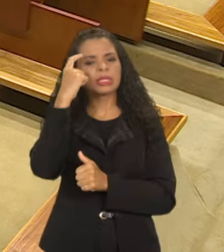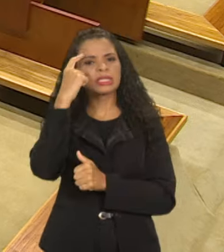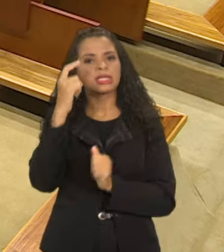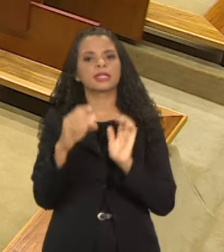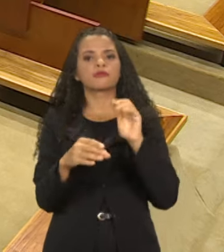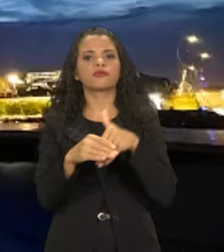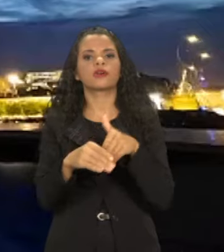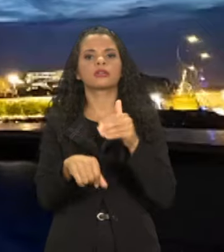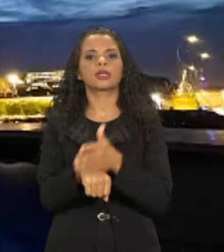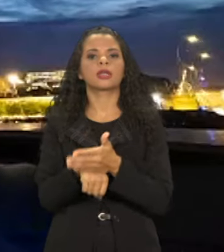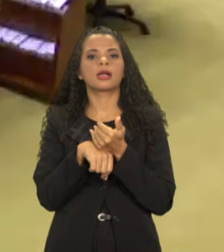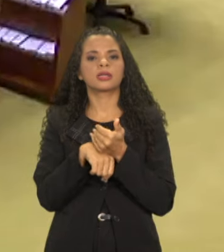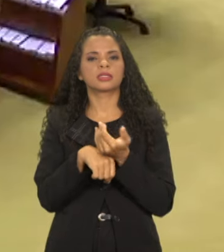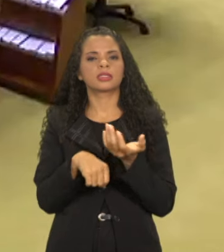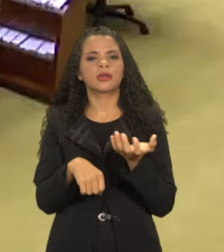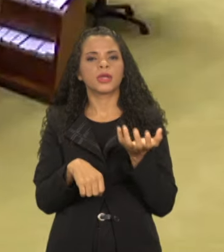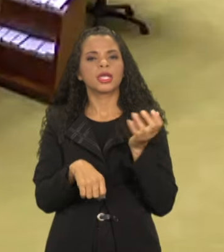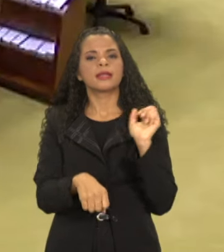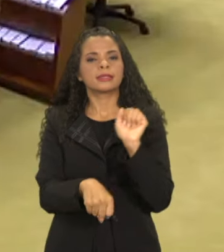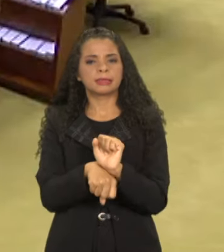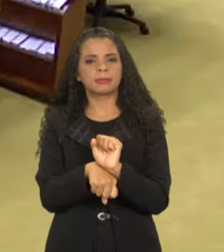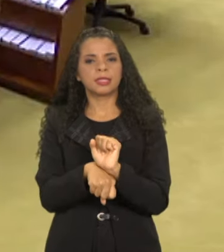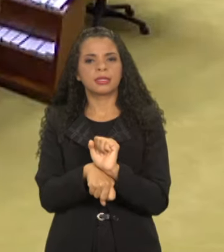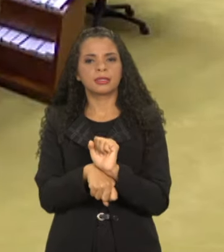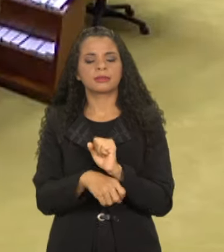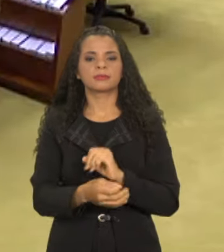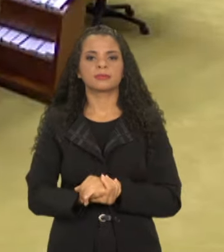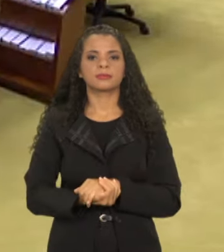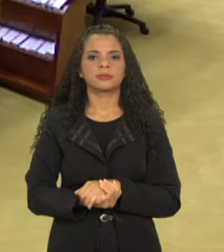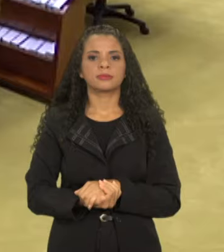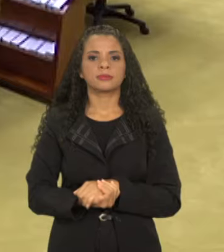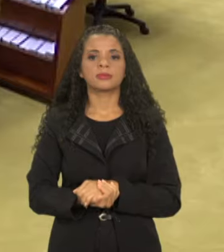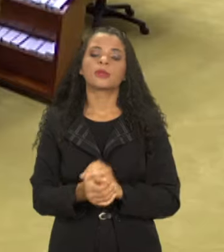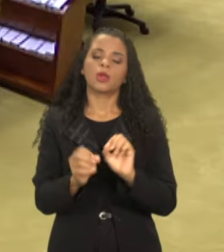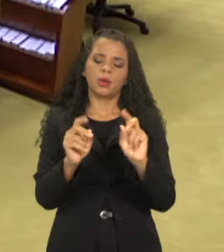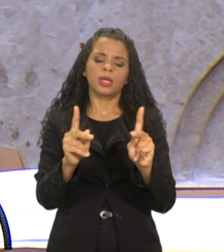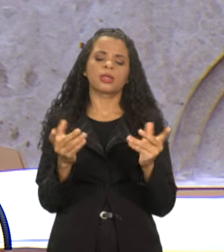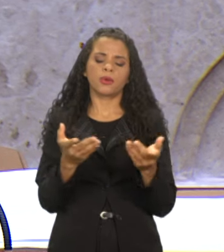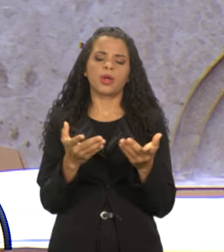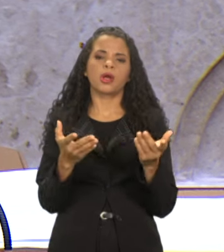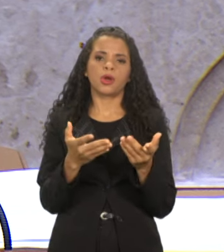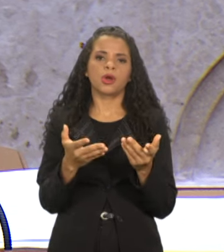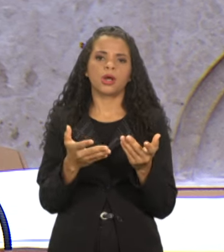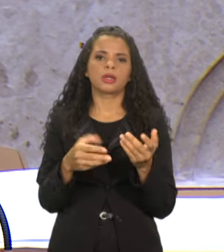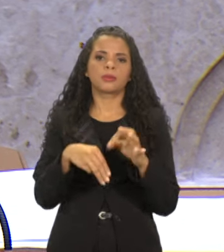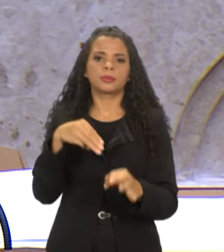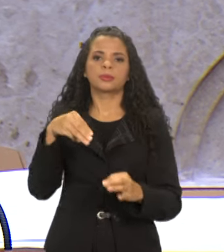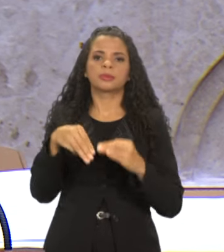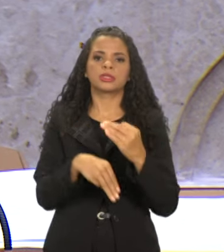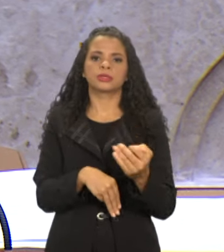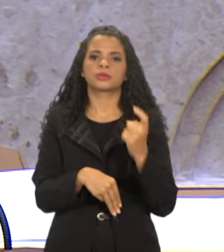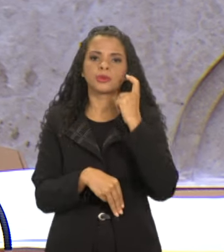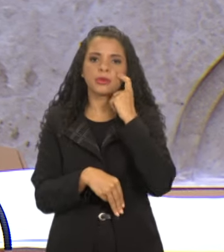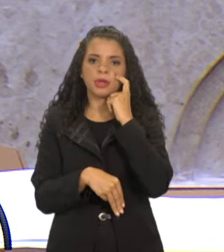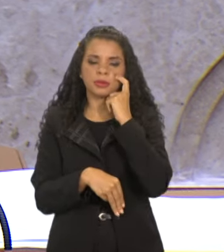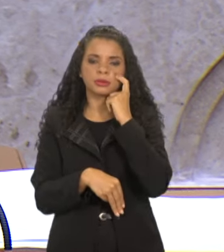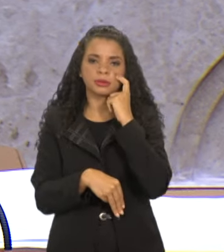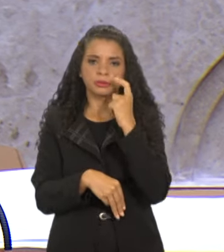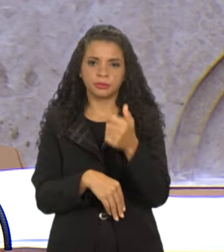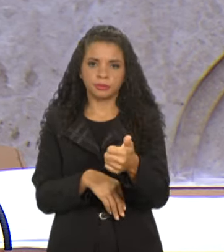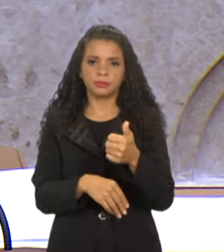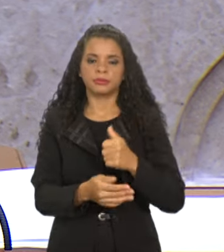aguardar o voto dele. Já, o voto já chegou, ministro Cássio? Já. Então, ouviremos o ministro Cássio antes de Vossa Excelência, ministro André. Por favor,